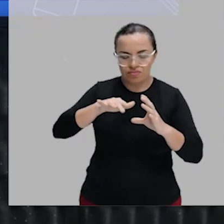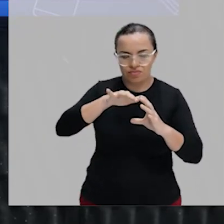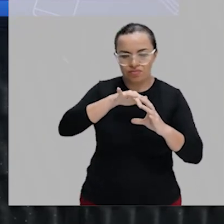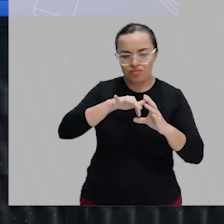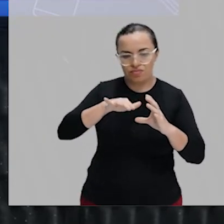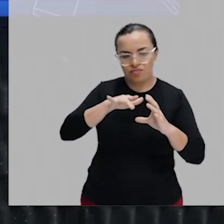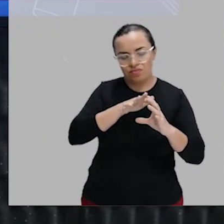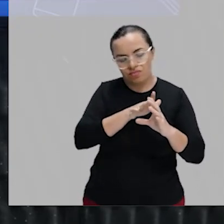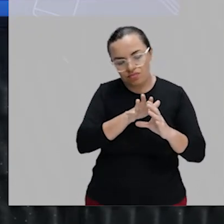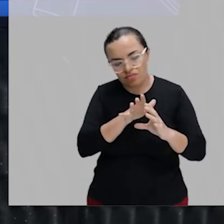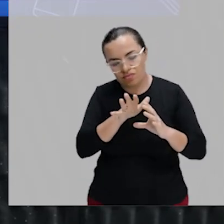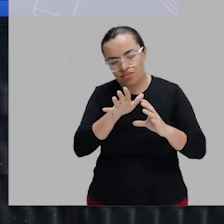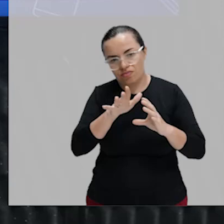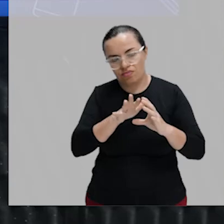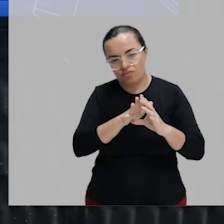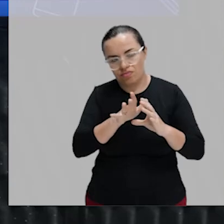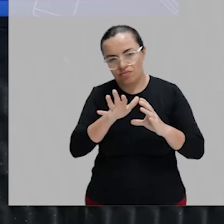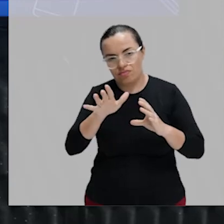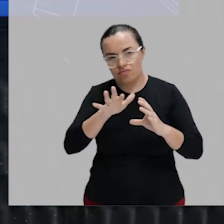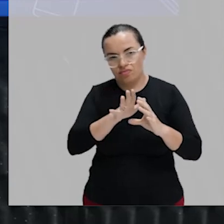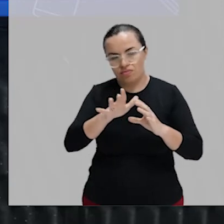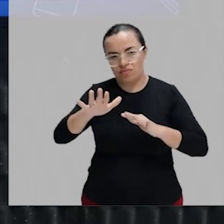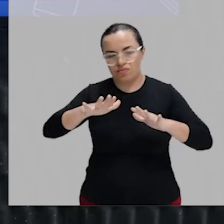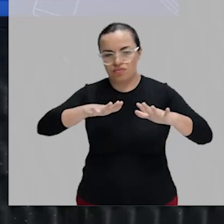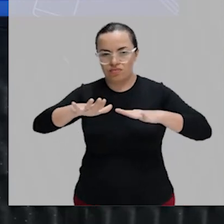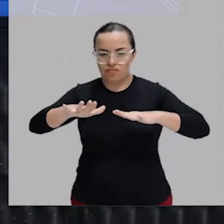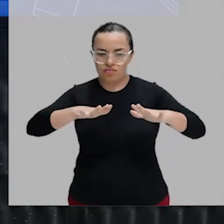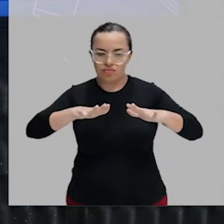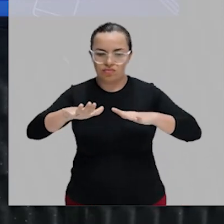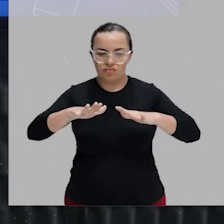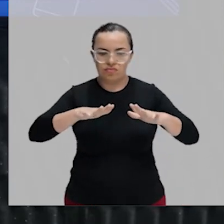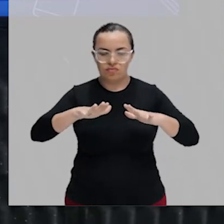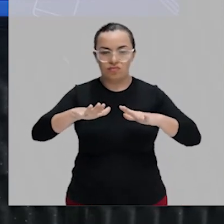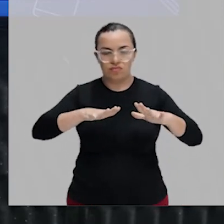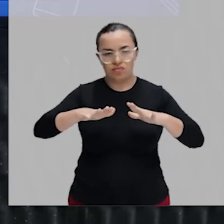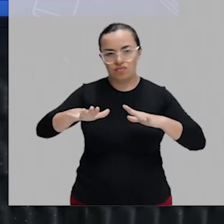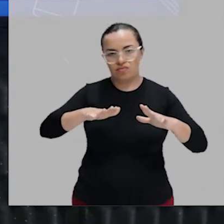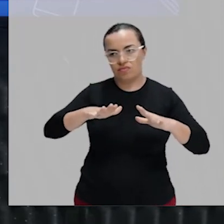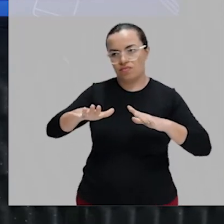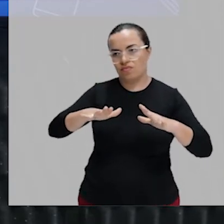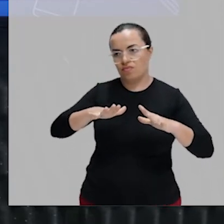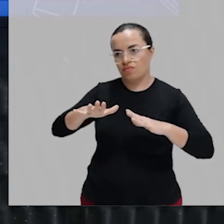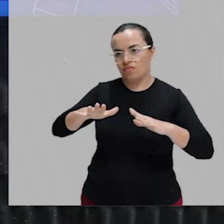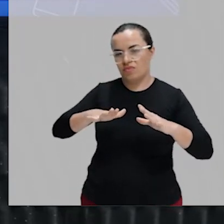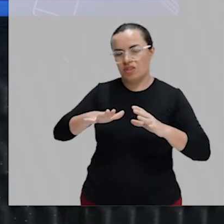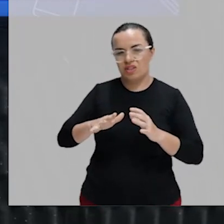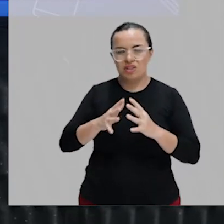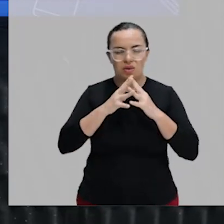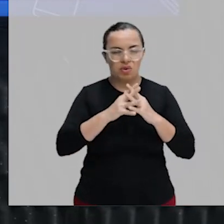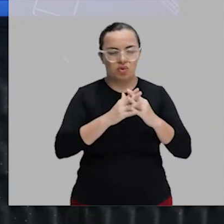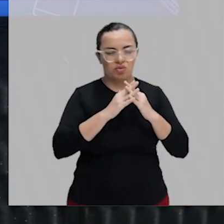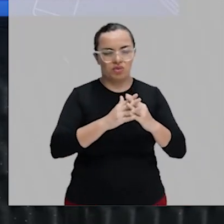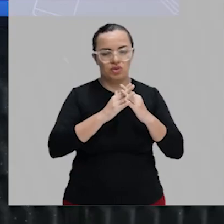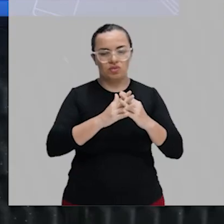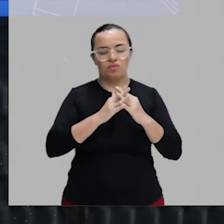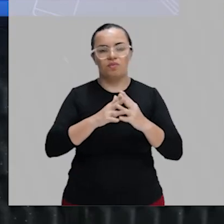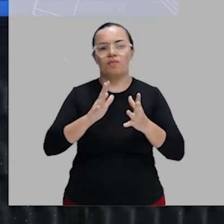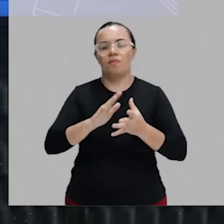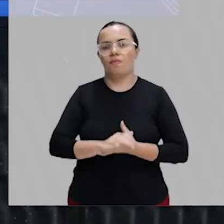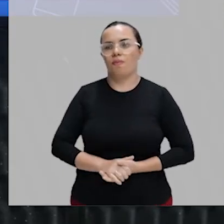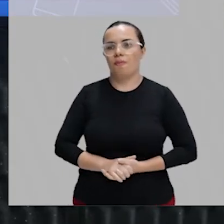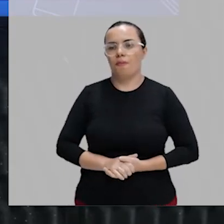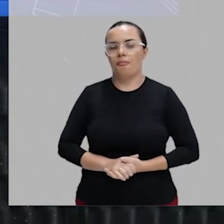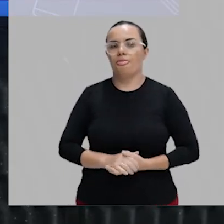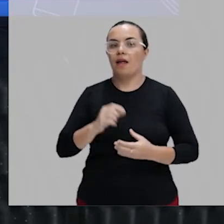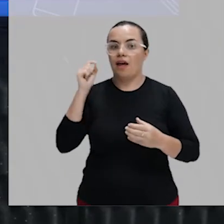vai se movimentando na direção dessa parte onde ficou desorganizada, tá? A